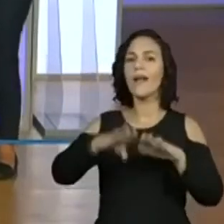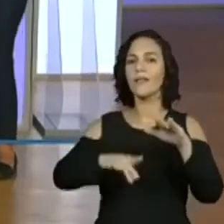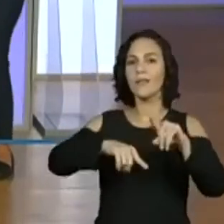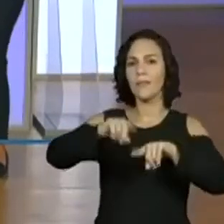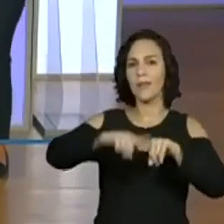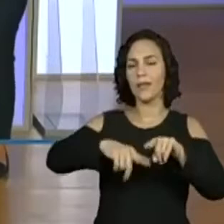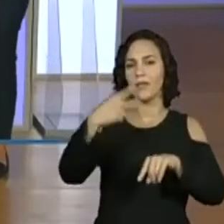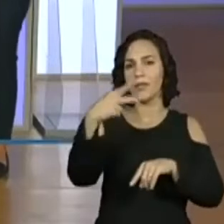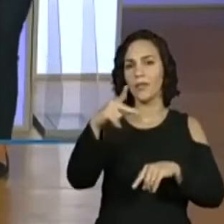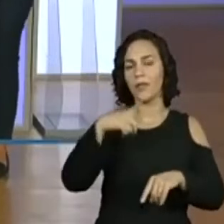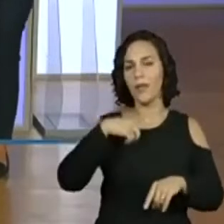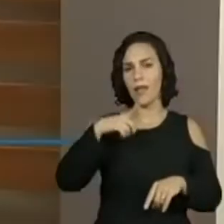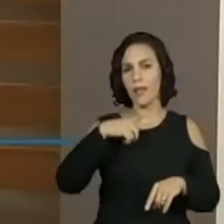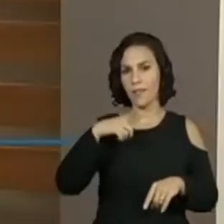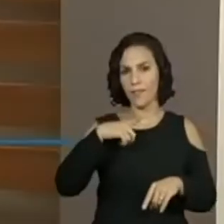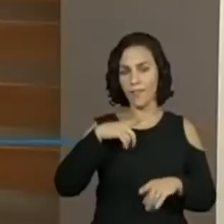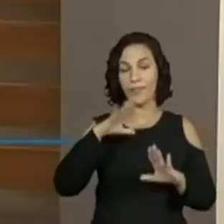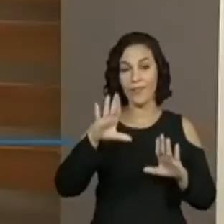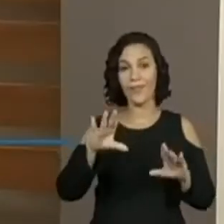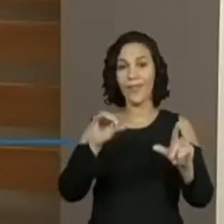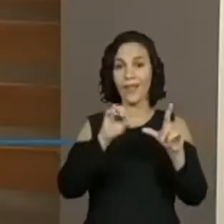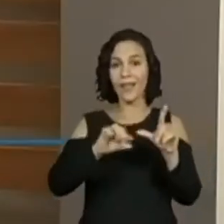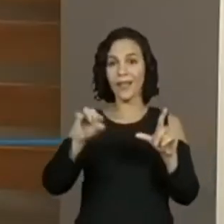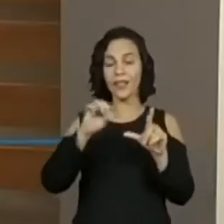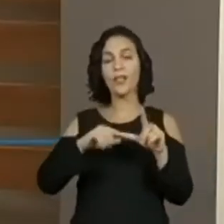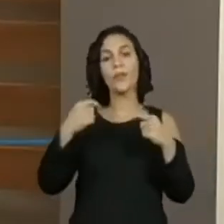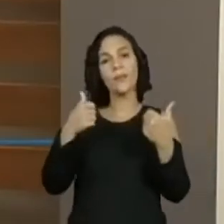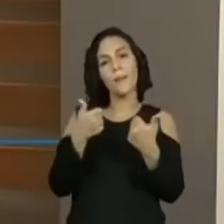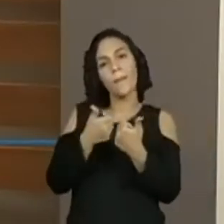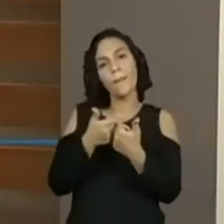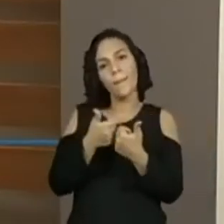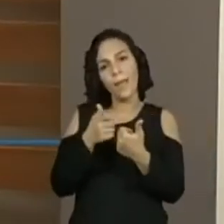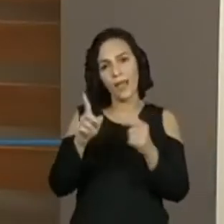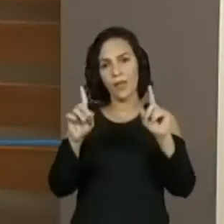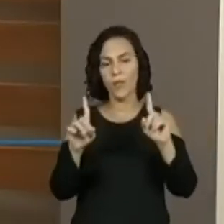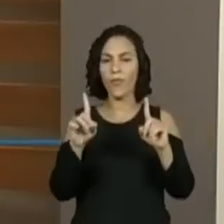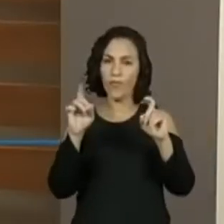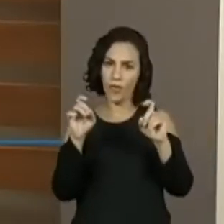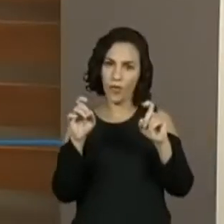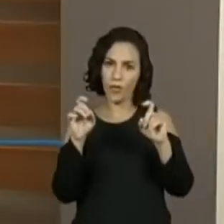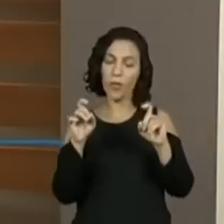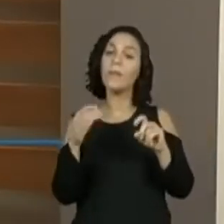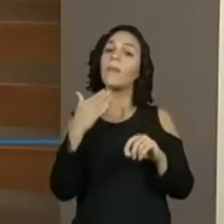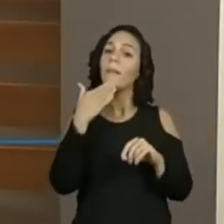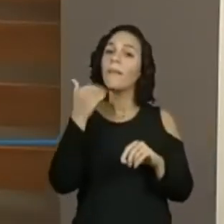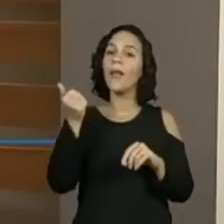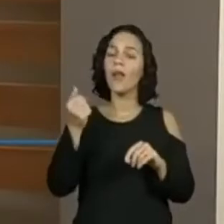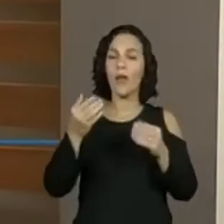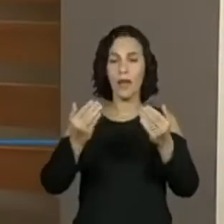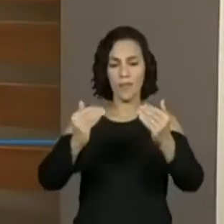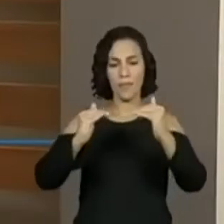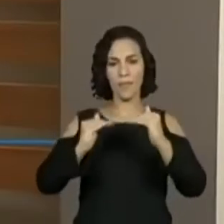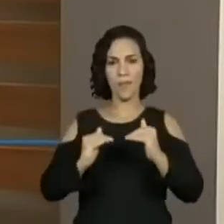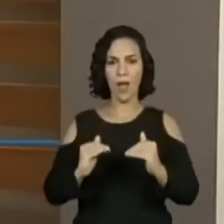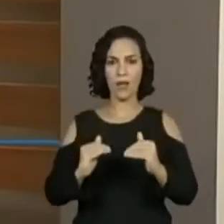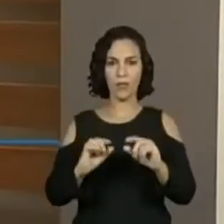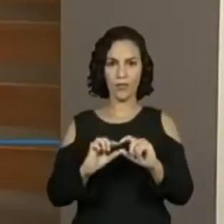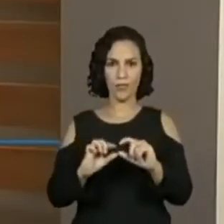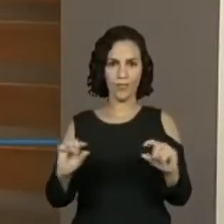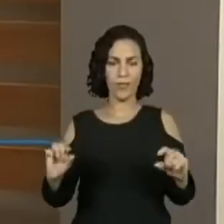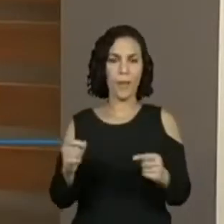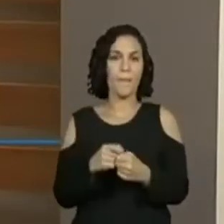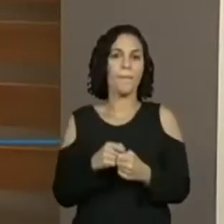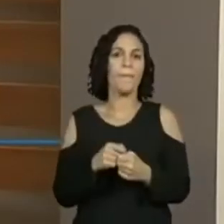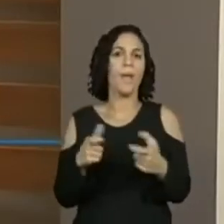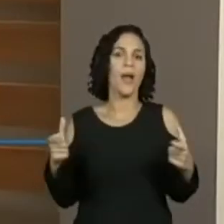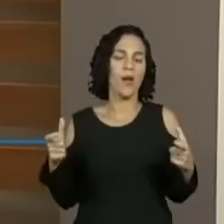material dessa forma. A legenda, ela tem que estar próxima à foto, de preferência embaixo Na maioria a gente encontra